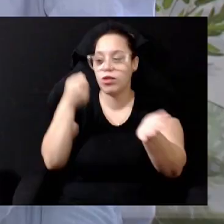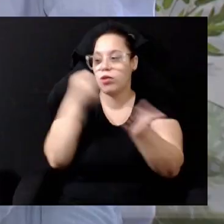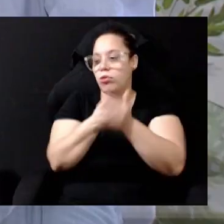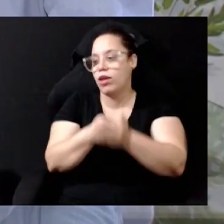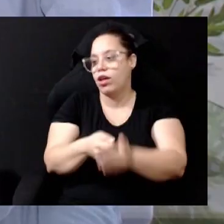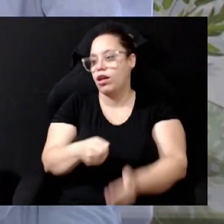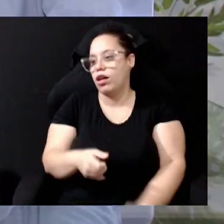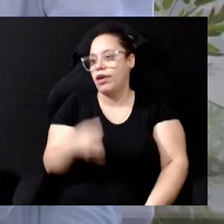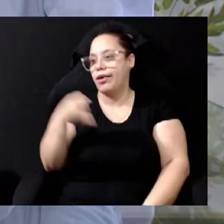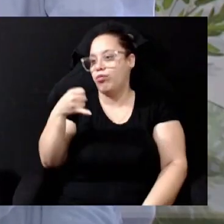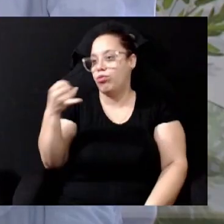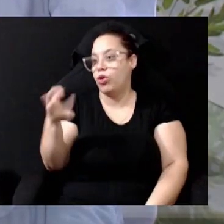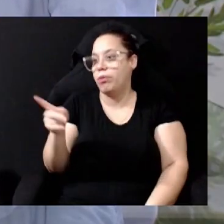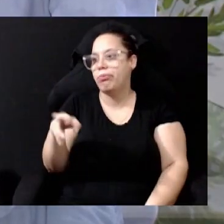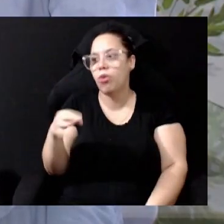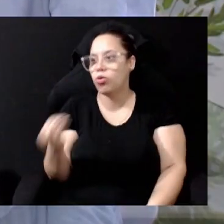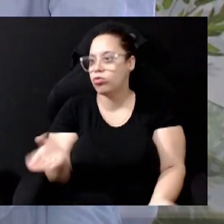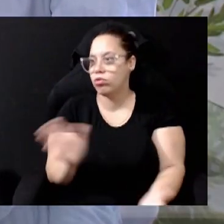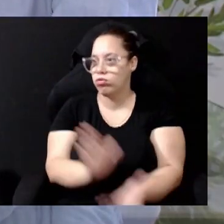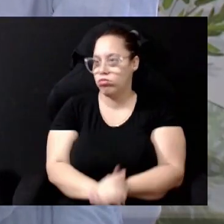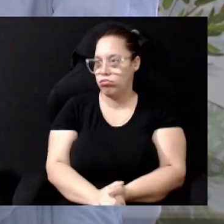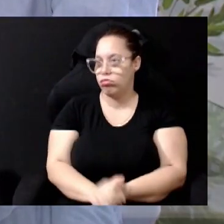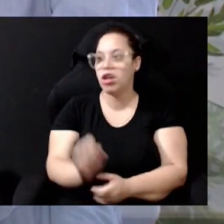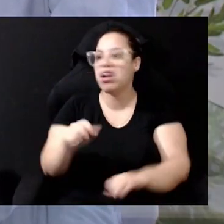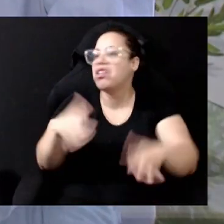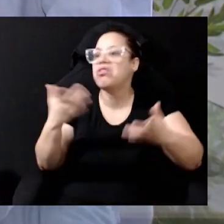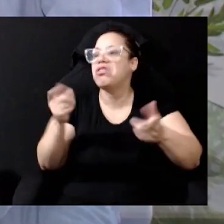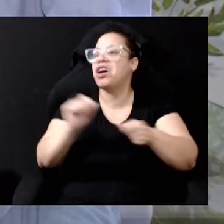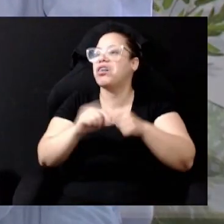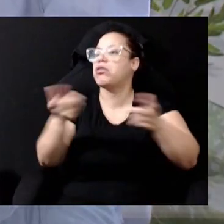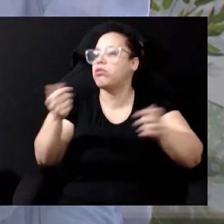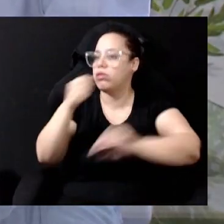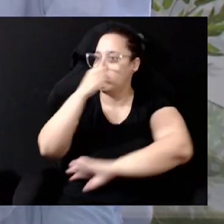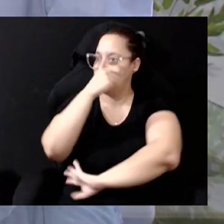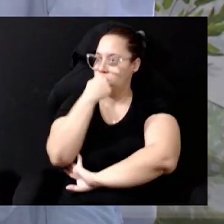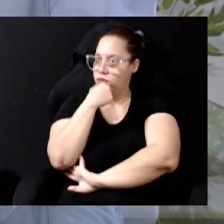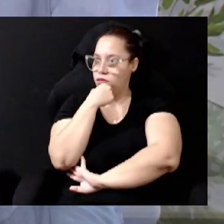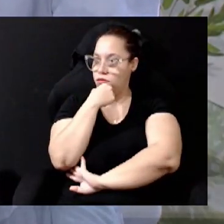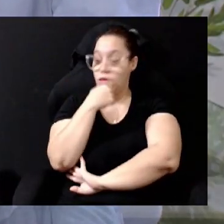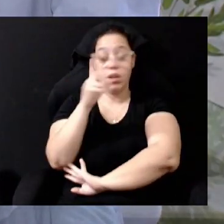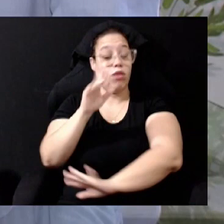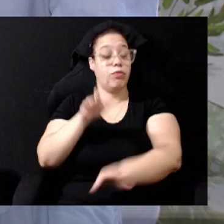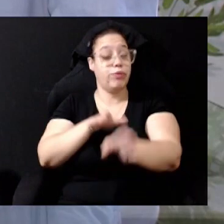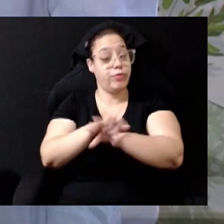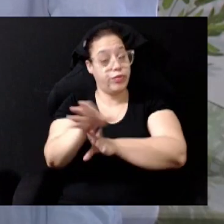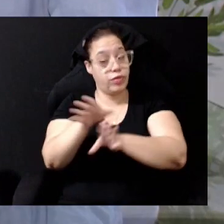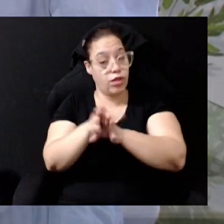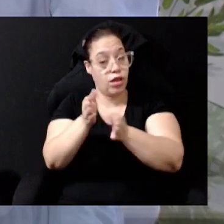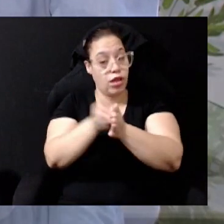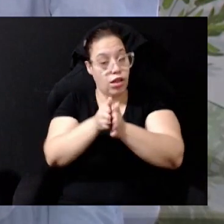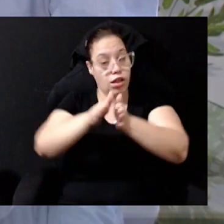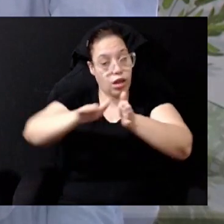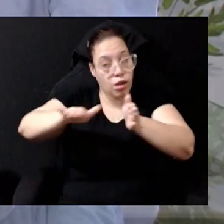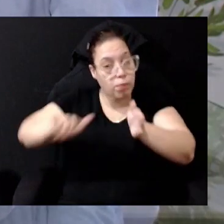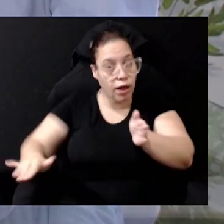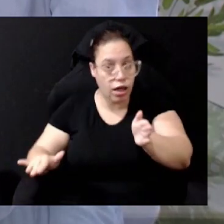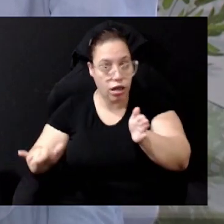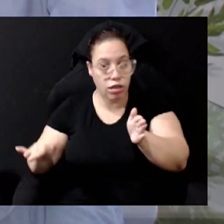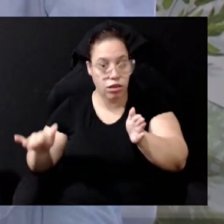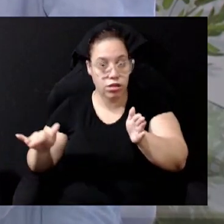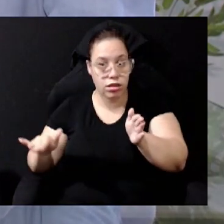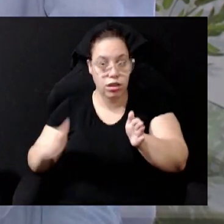os meus impostos. Não, precisa se planejar. Então, minha recomendação é separa uma parte desse